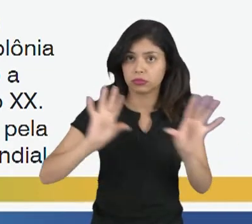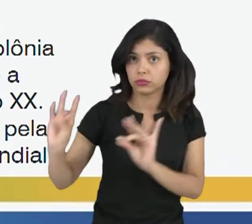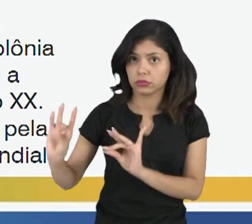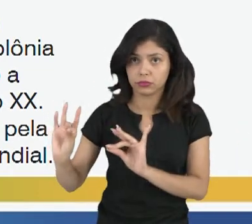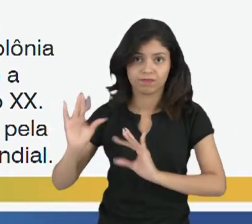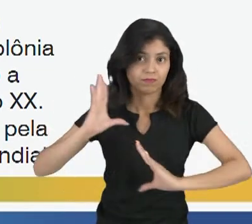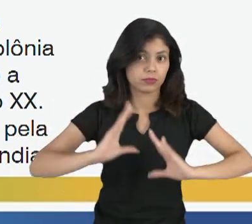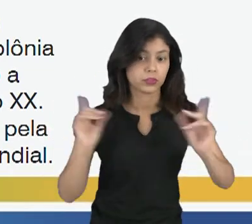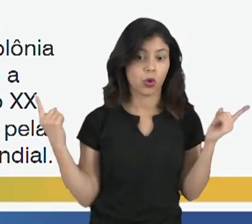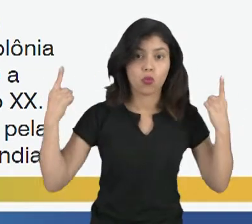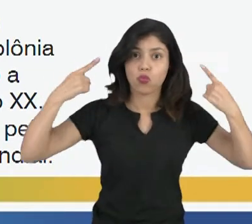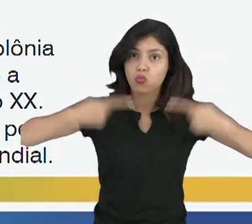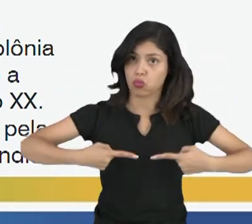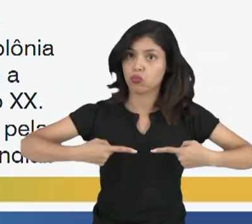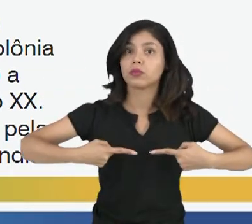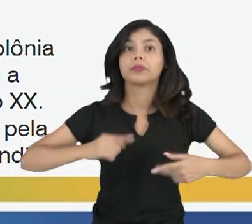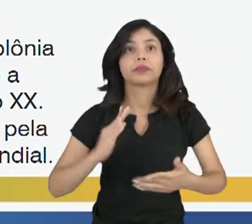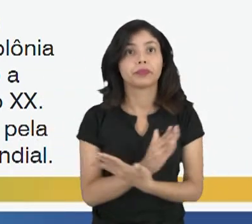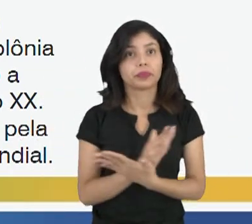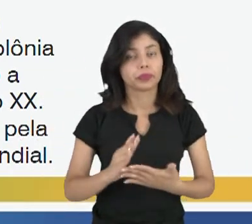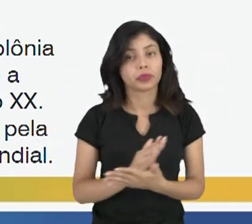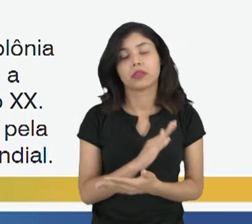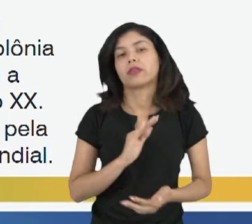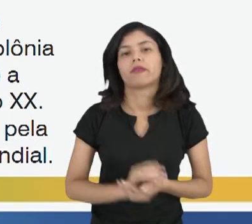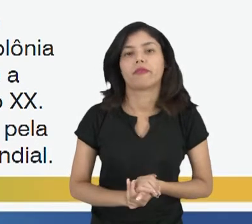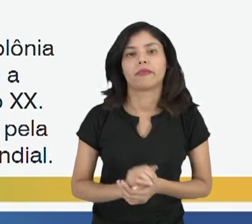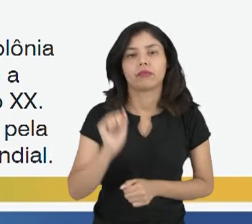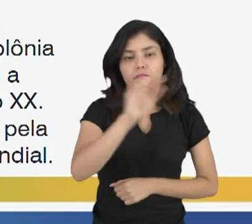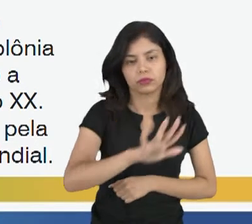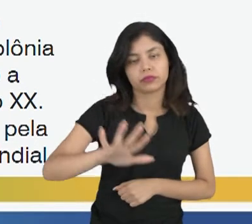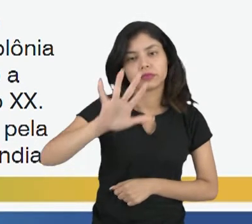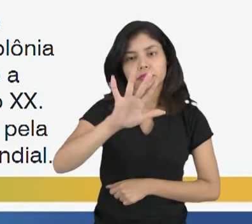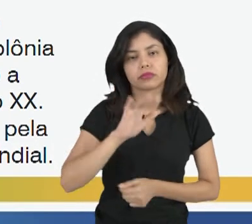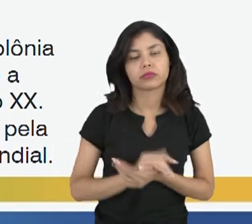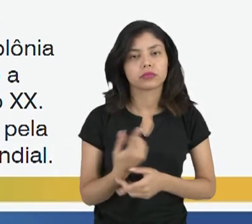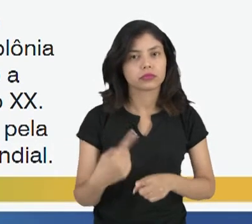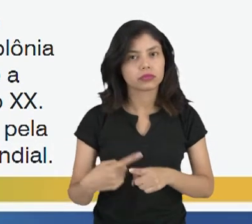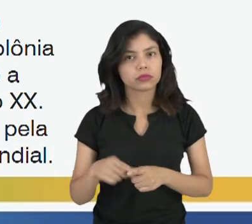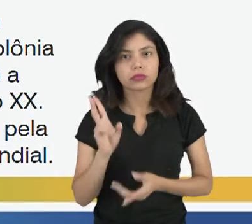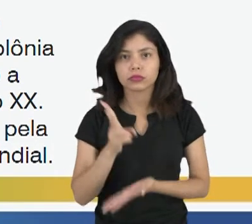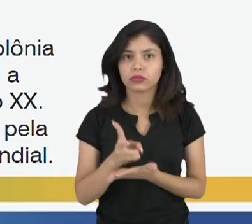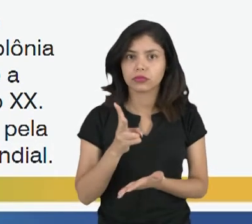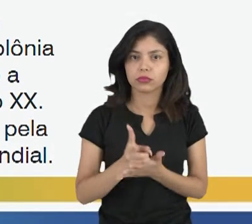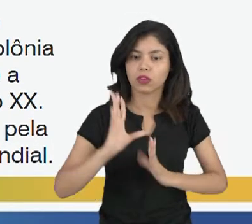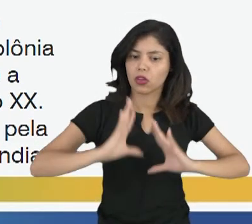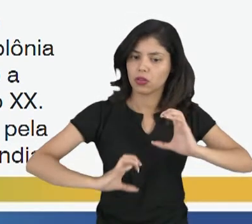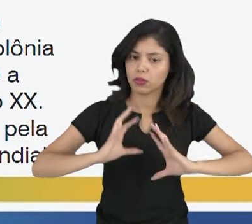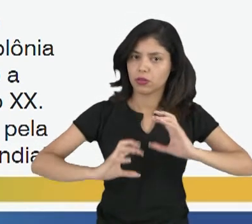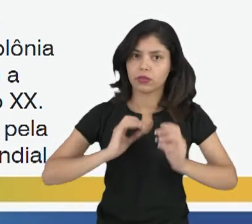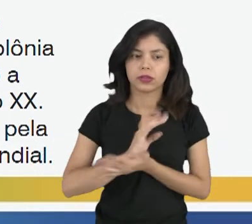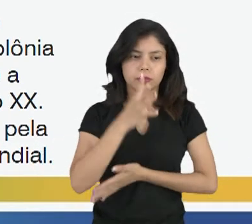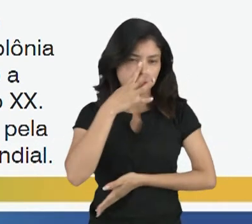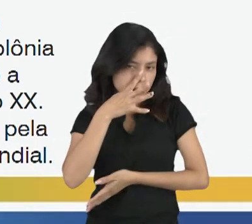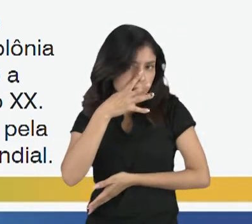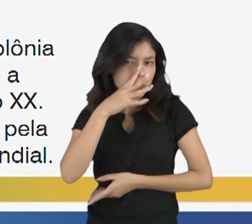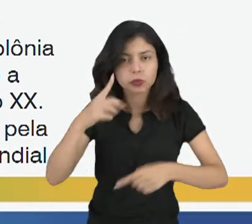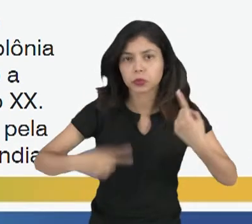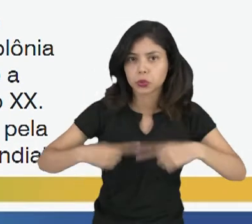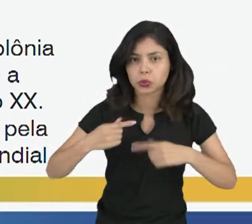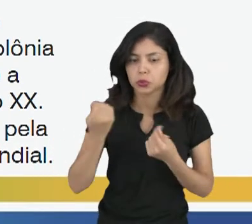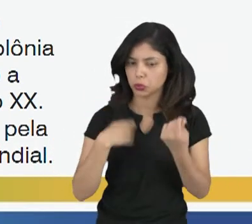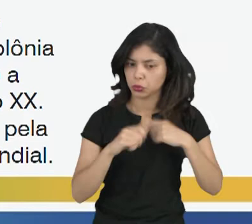levando a um confronto algumas linhas com as nações porque sempre há conflito de interesses